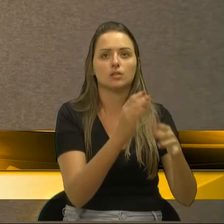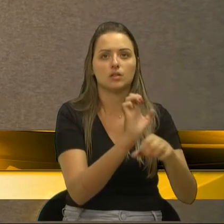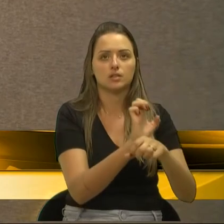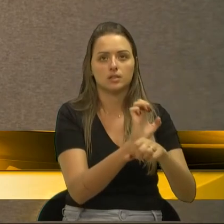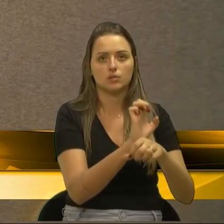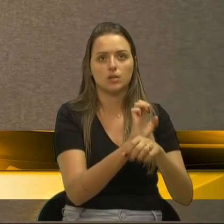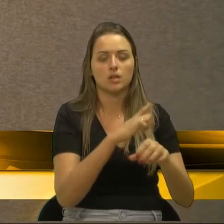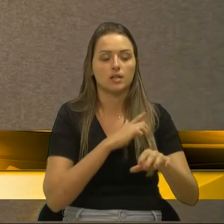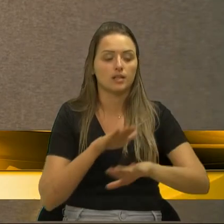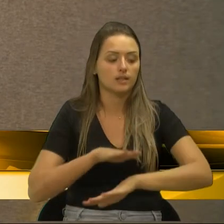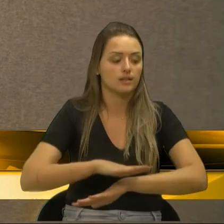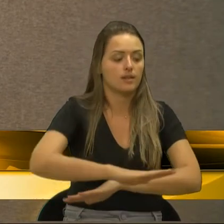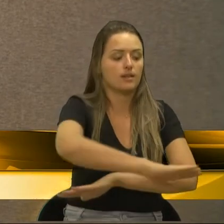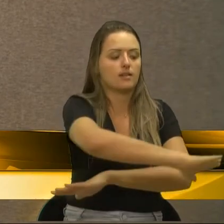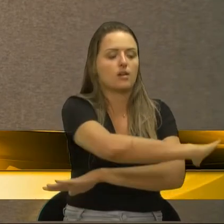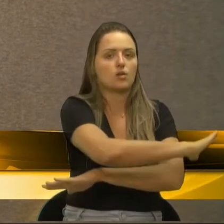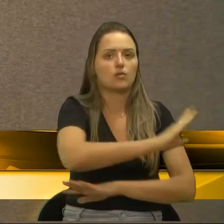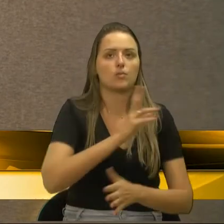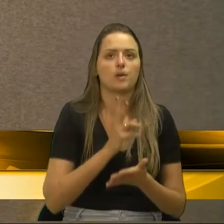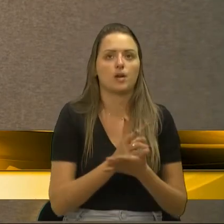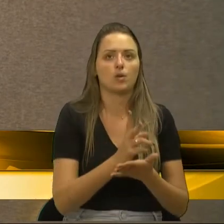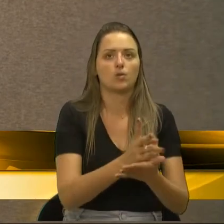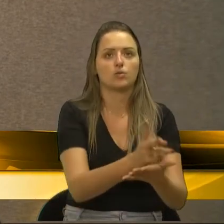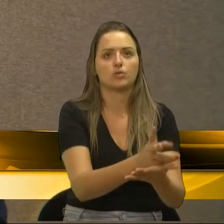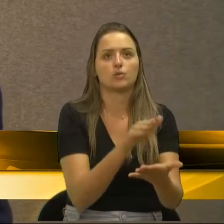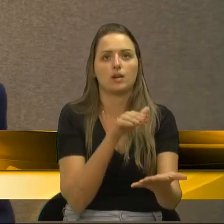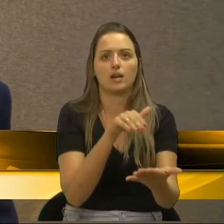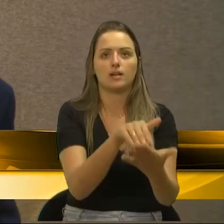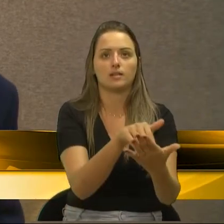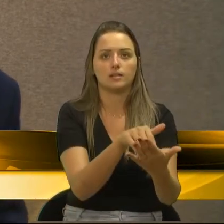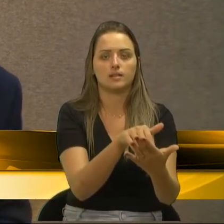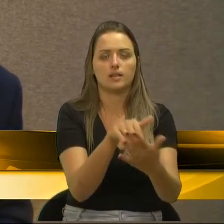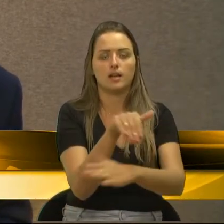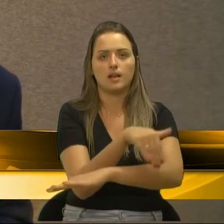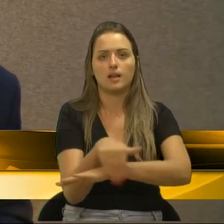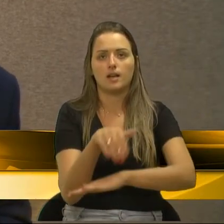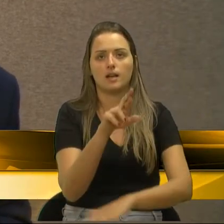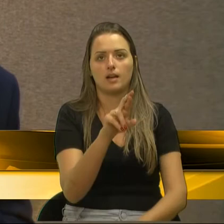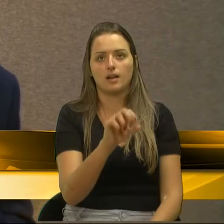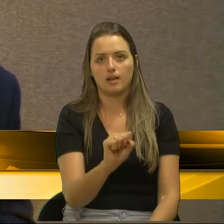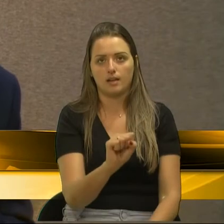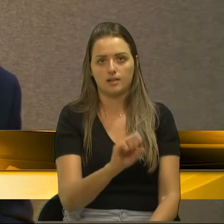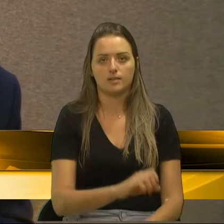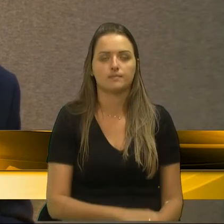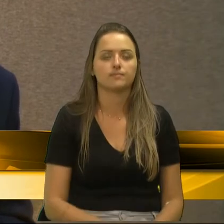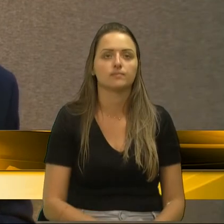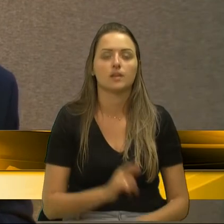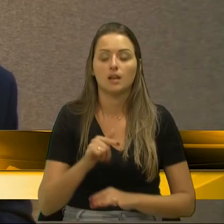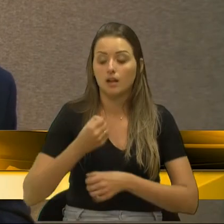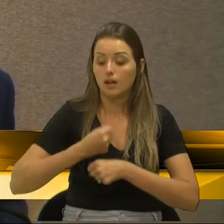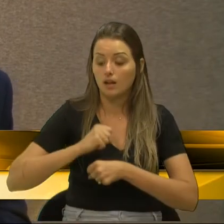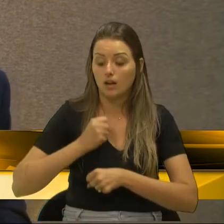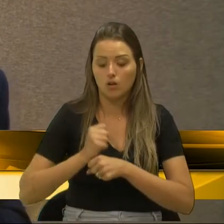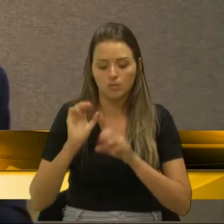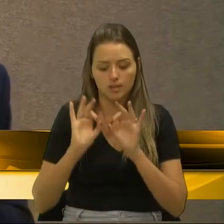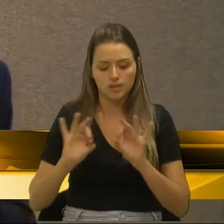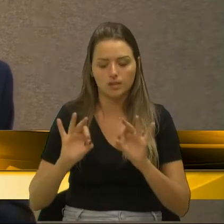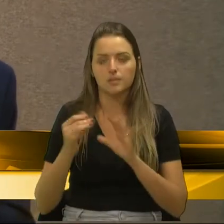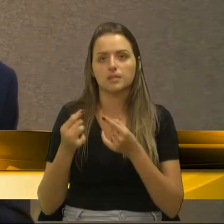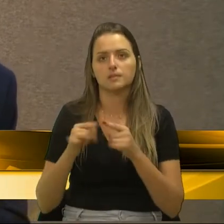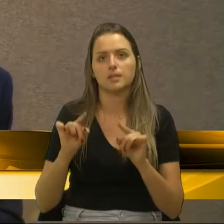tem ali na curva, para dar continuidade até a RS. Então são obras pequenas, mas que